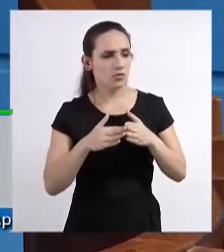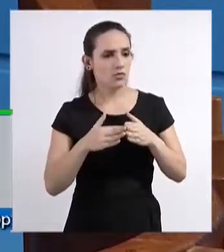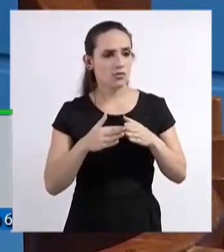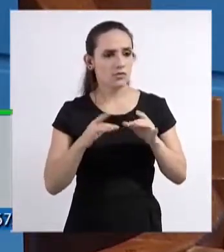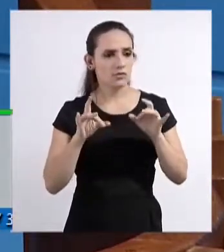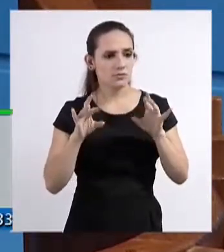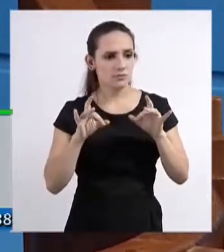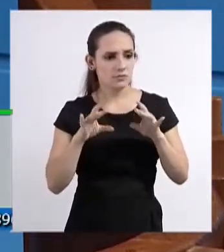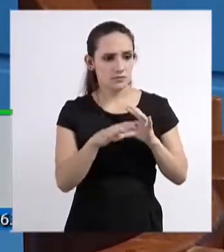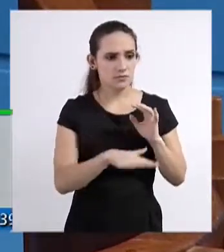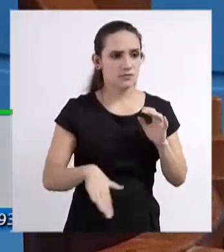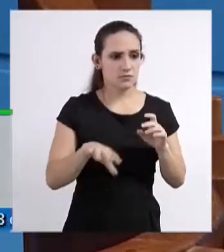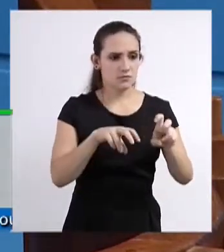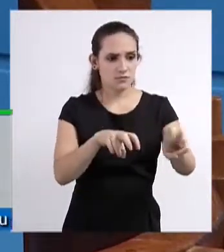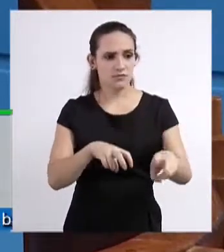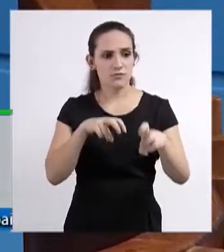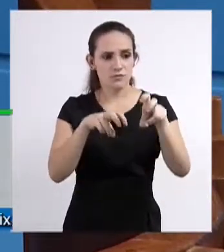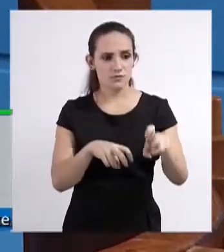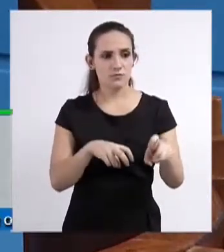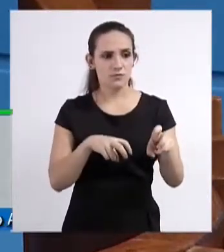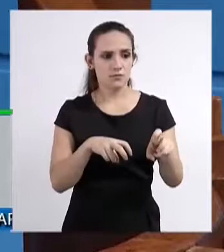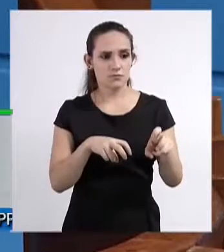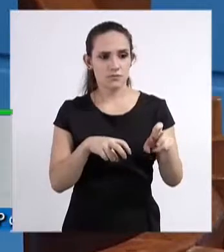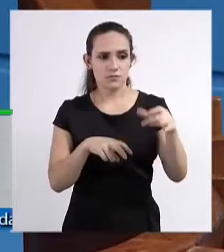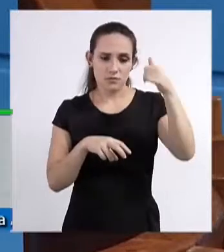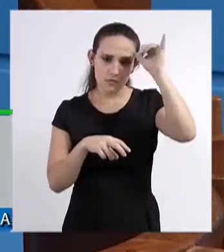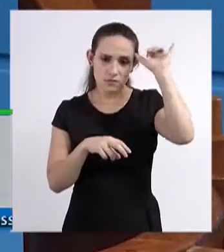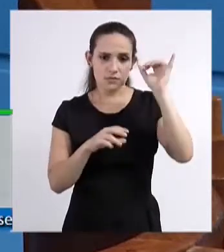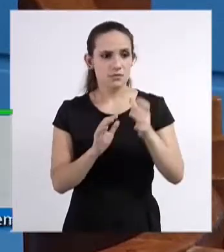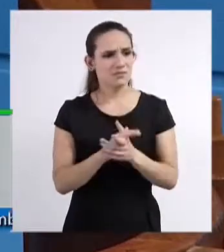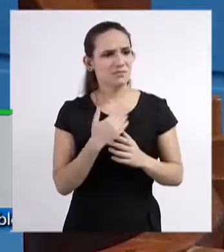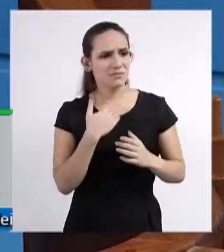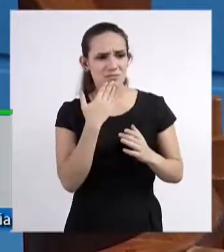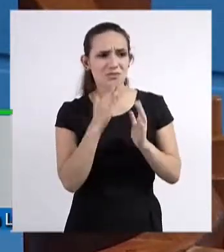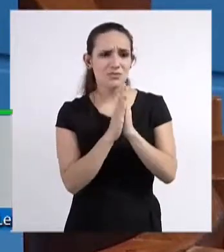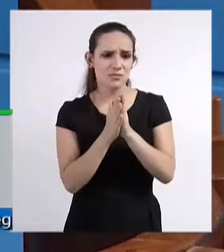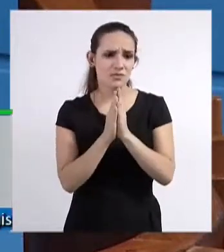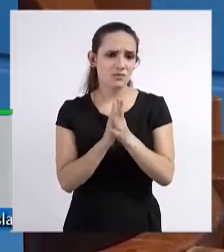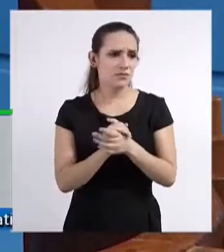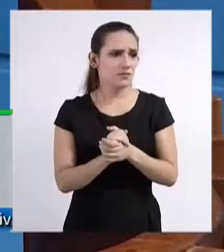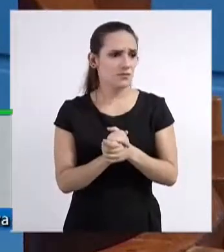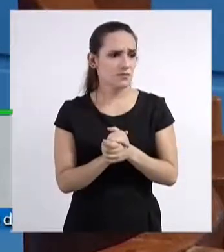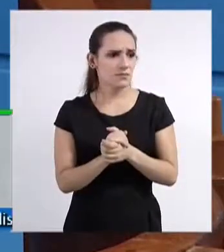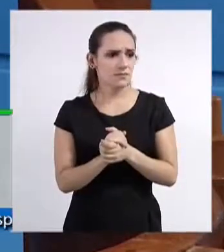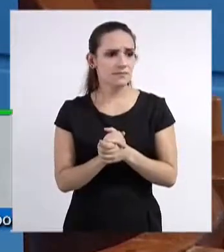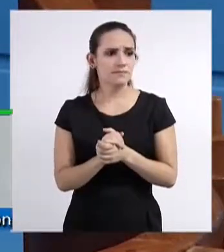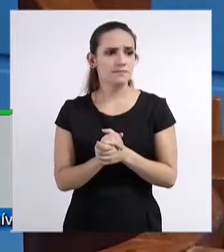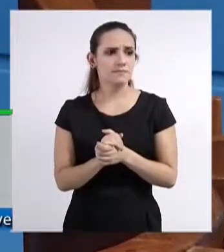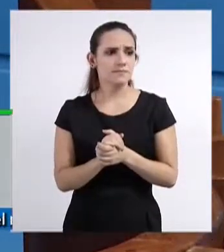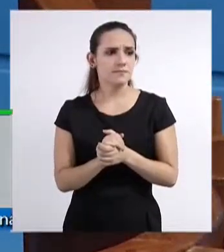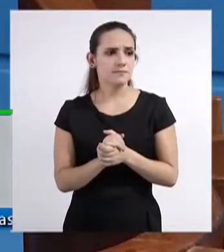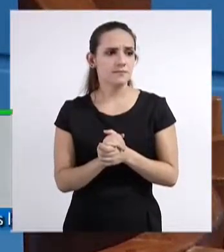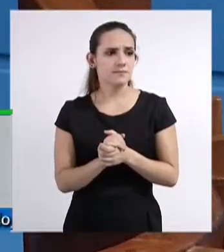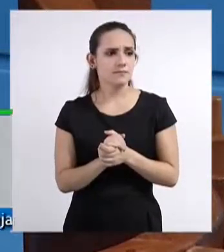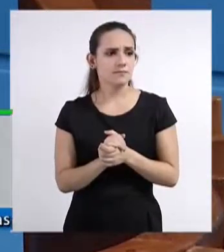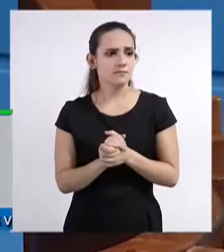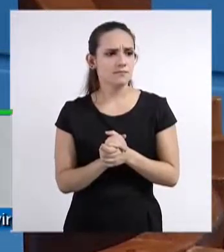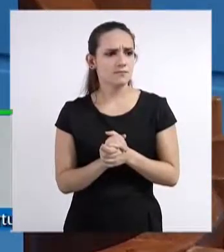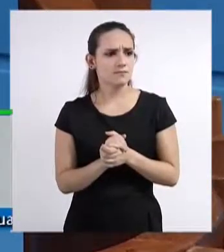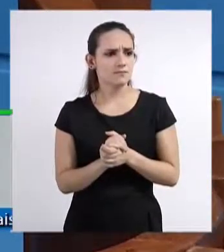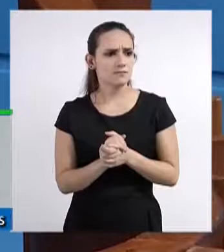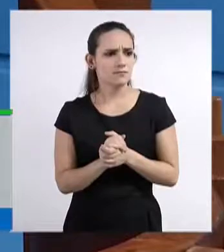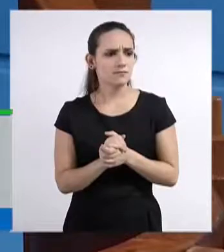nas fazendas da região de Dois Irmãos do Buriti. Quero pedir vênia para que seja colocada no telão a imagem